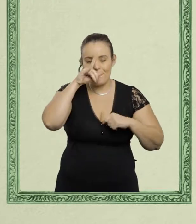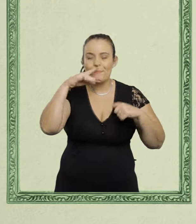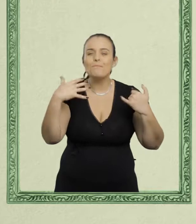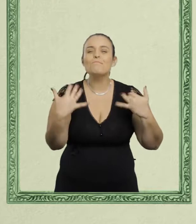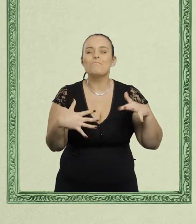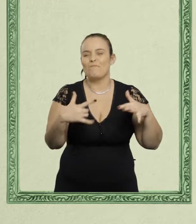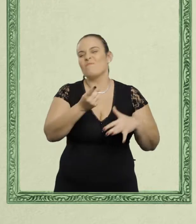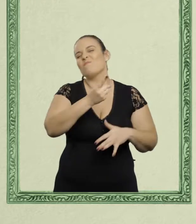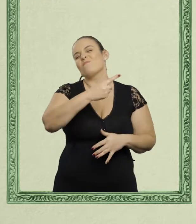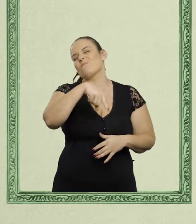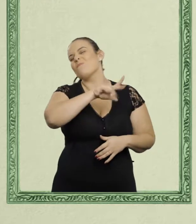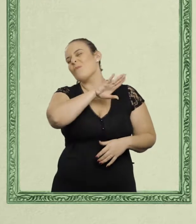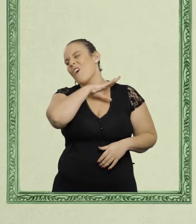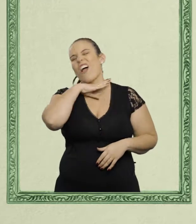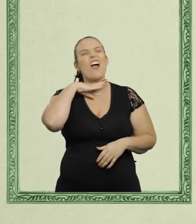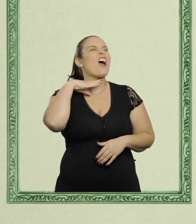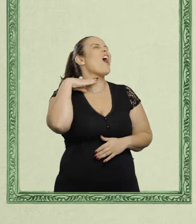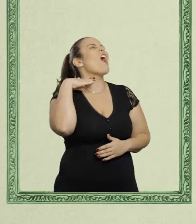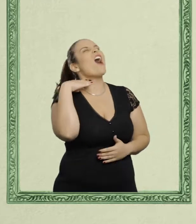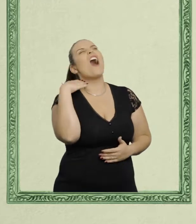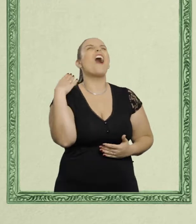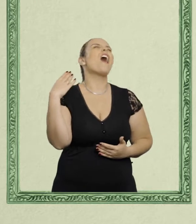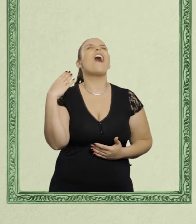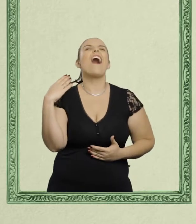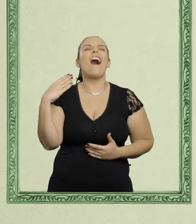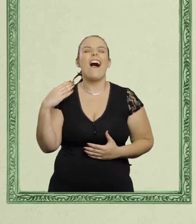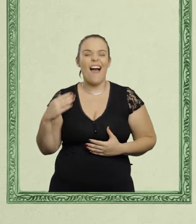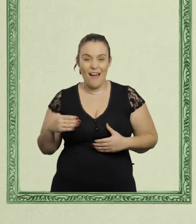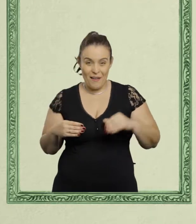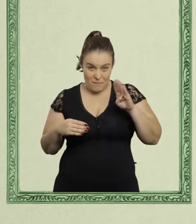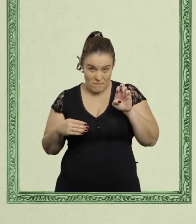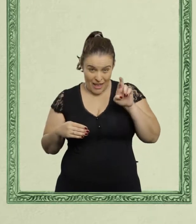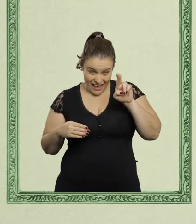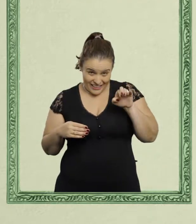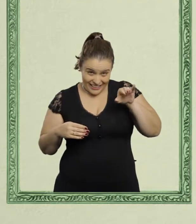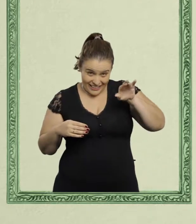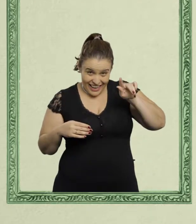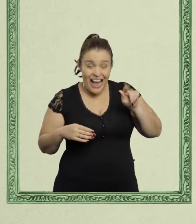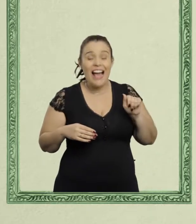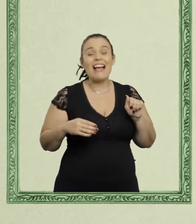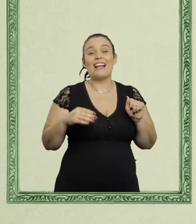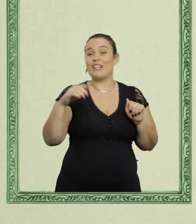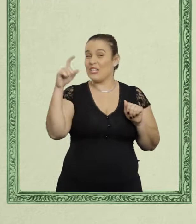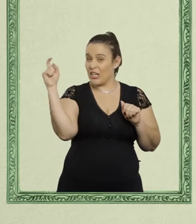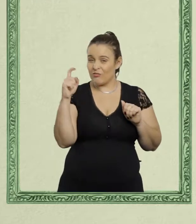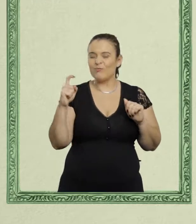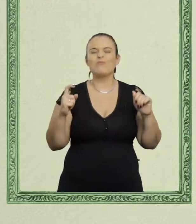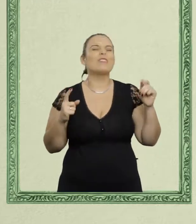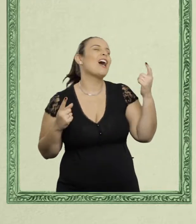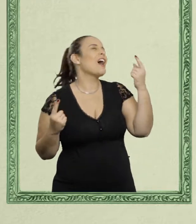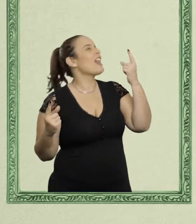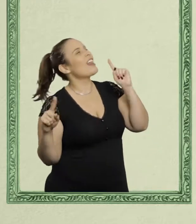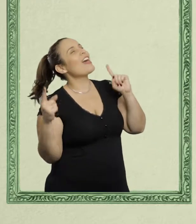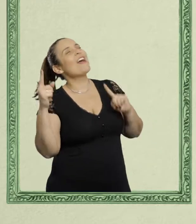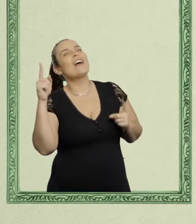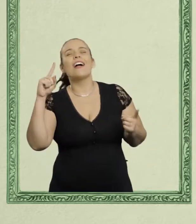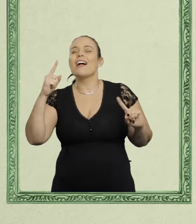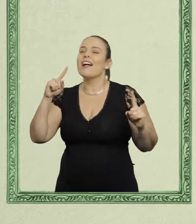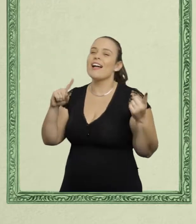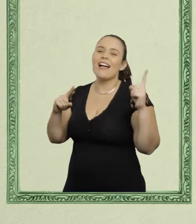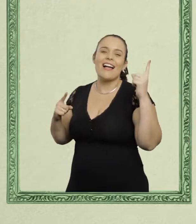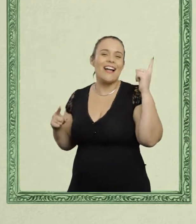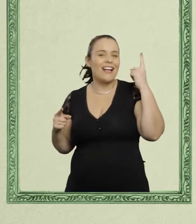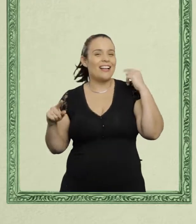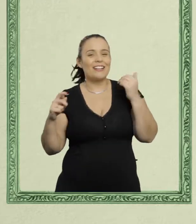perigoso. Eles vão morrer." Barriga e Gancho dançaram e cantaram. Estavam contentes